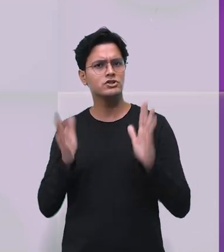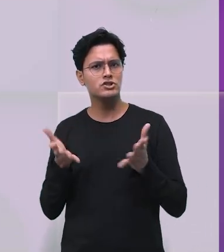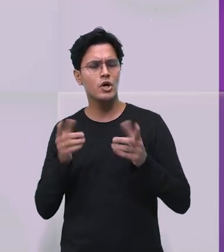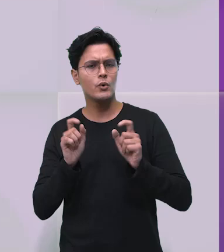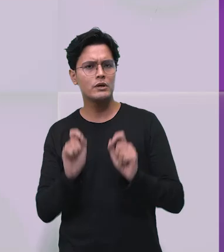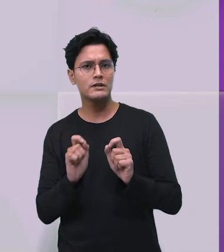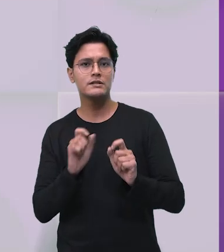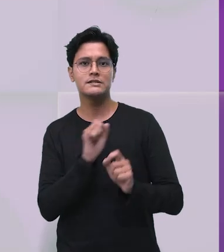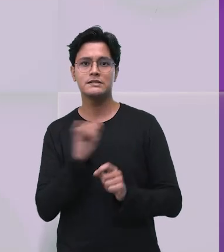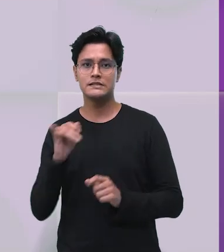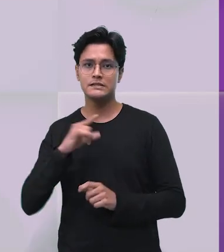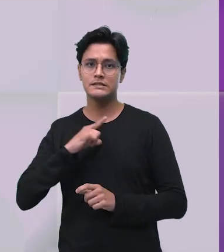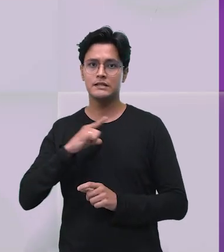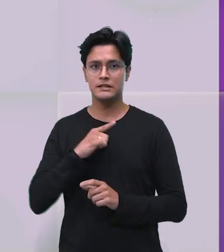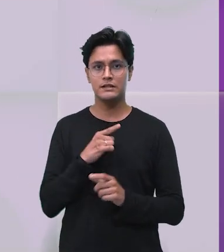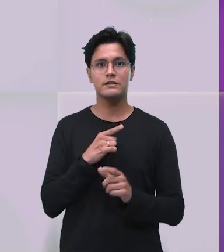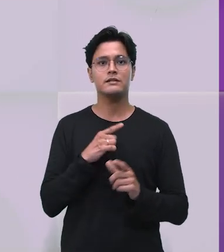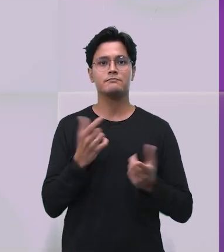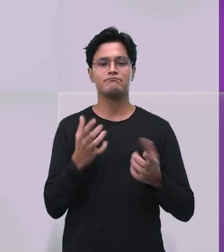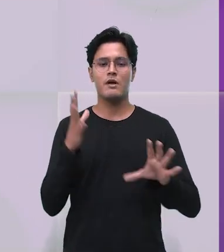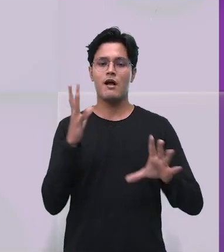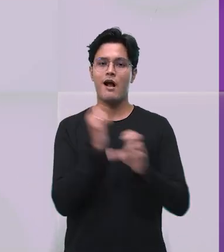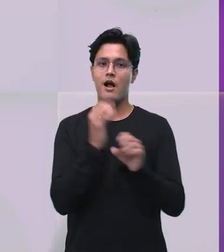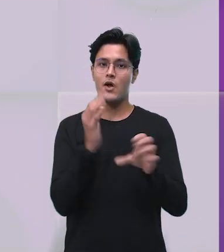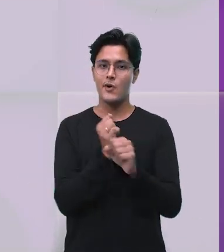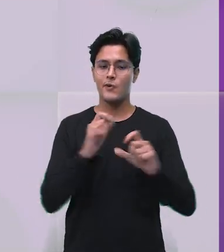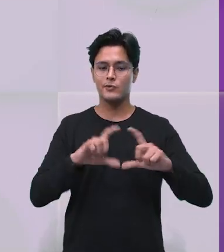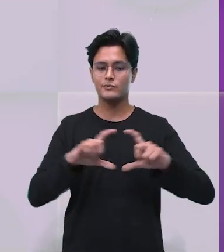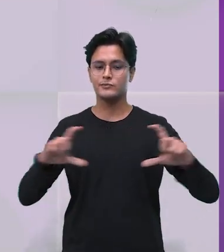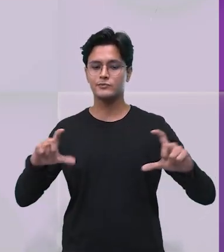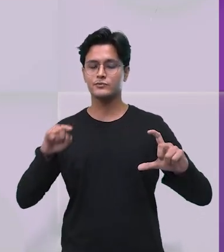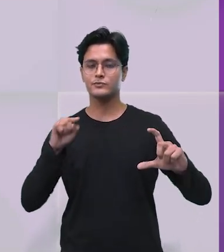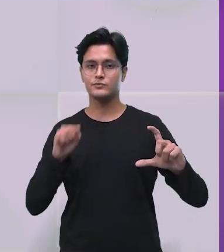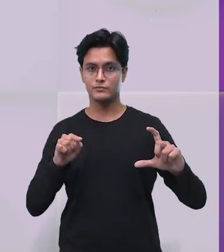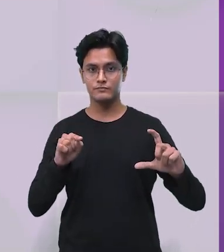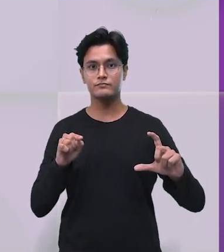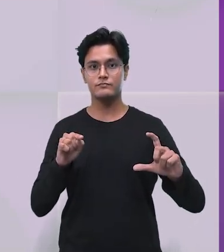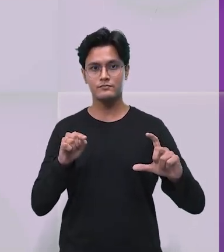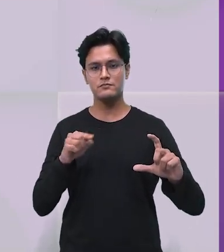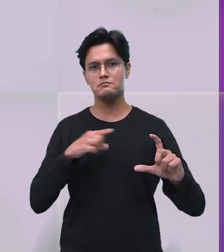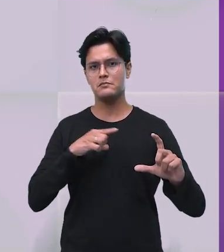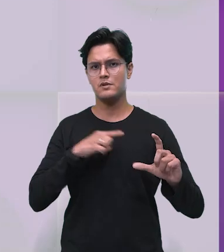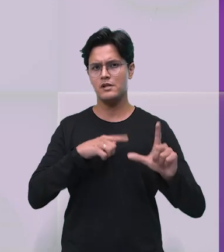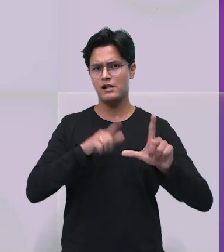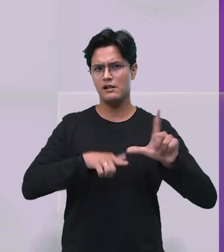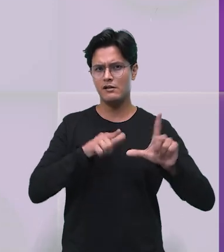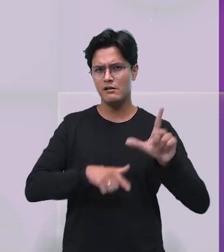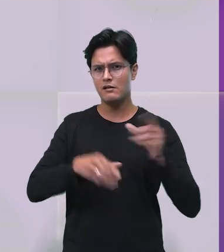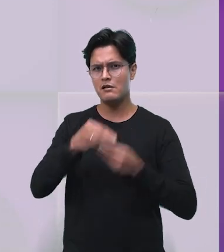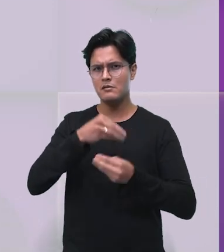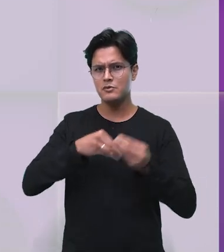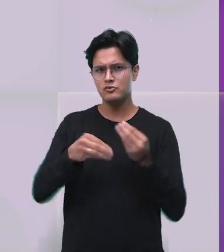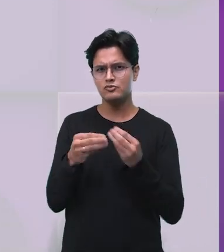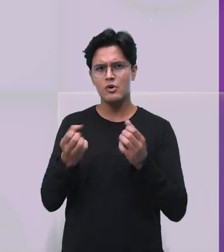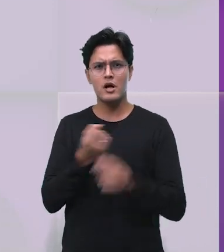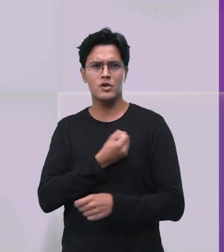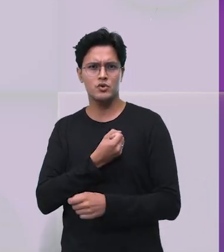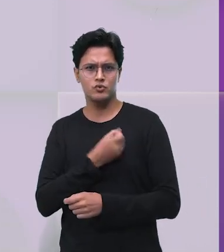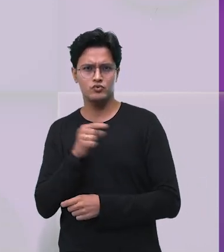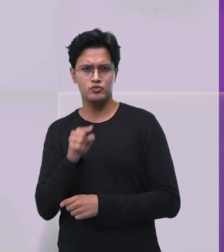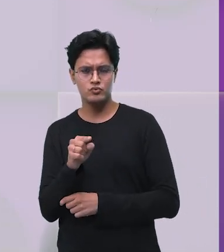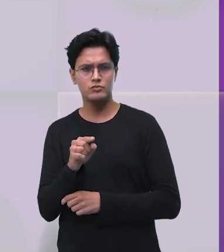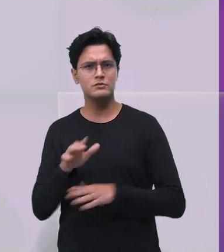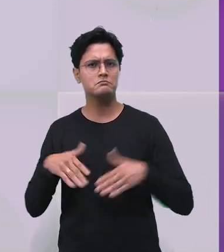tivermos numa expressão ou num problema matemático que for a presença de letras, ali a parte